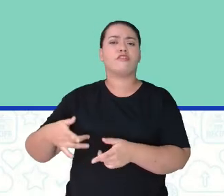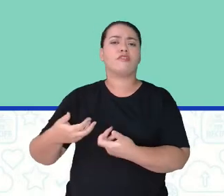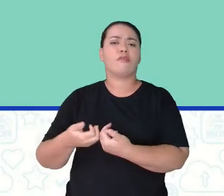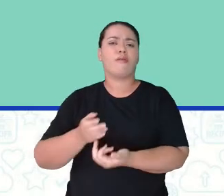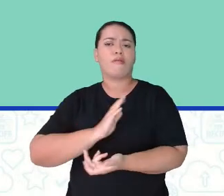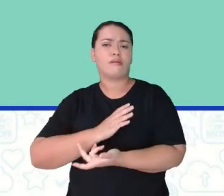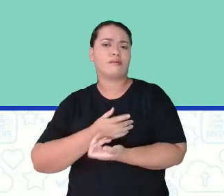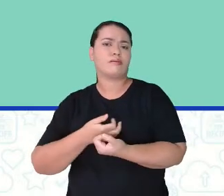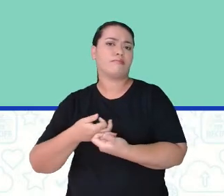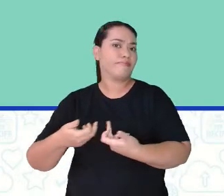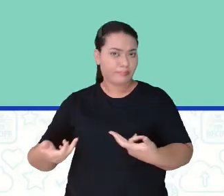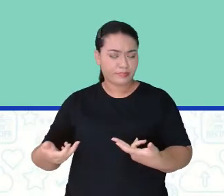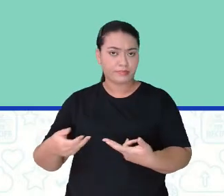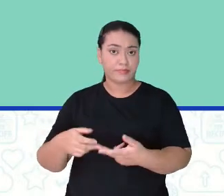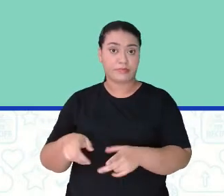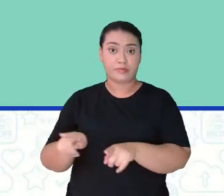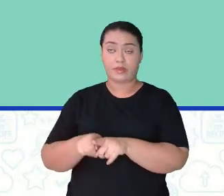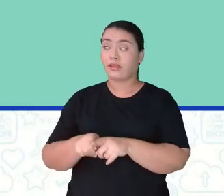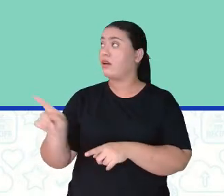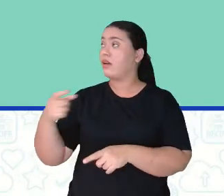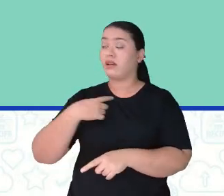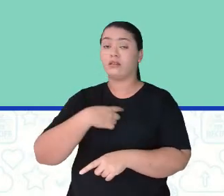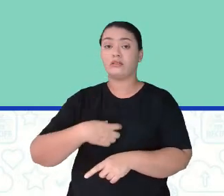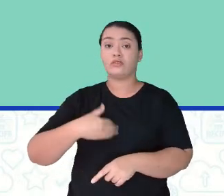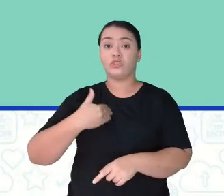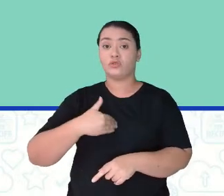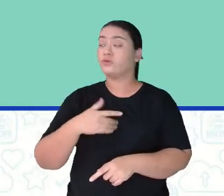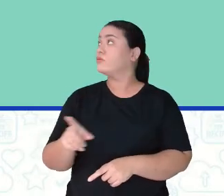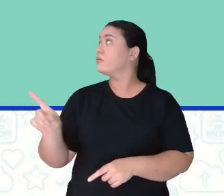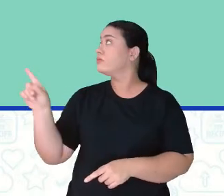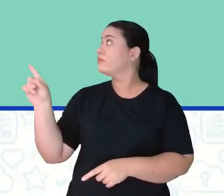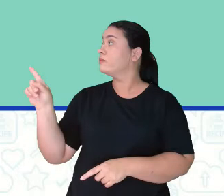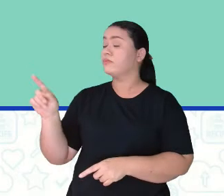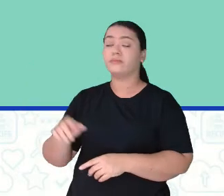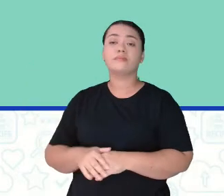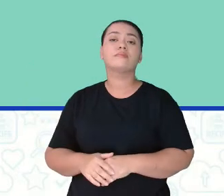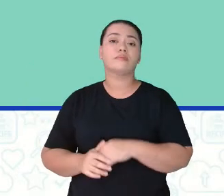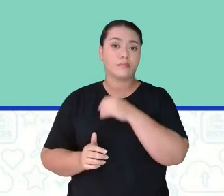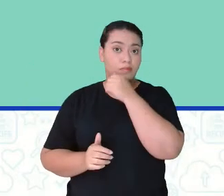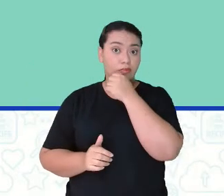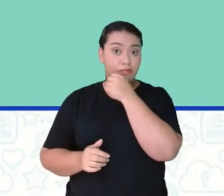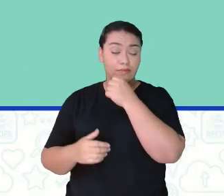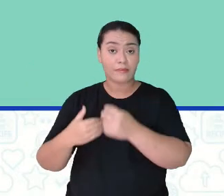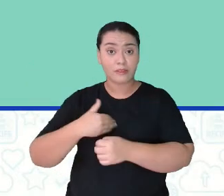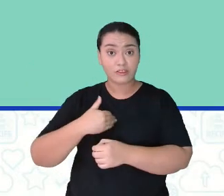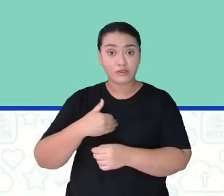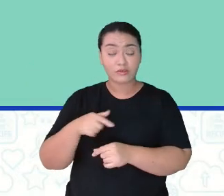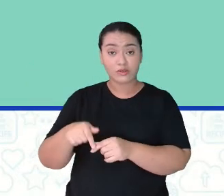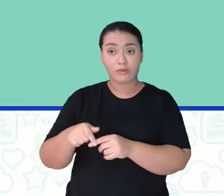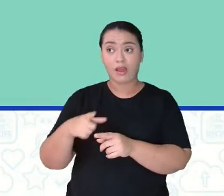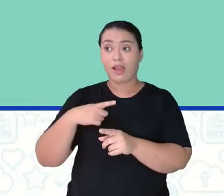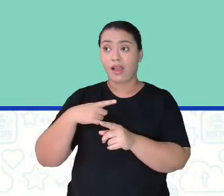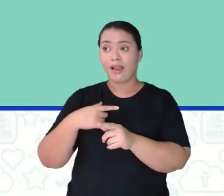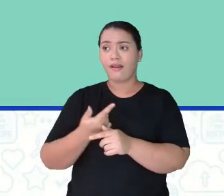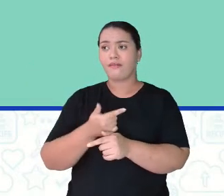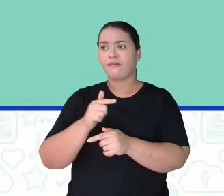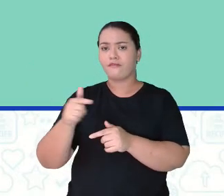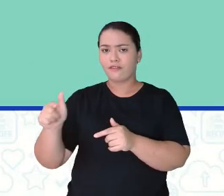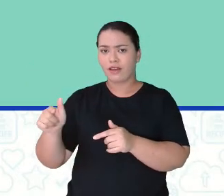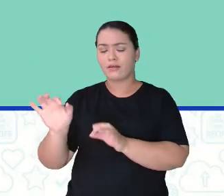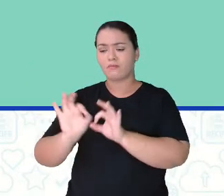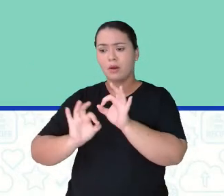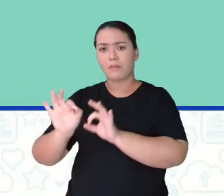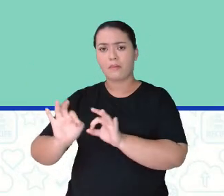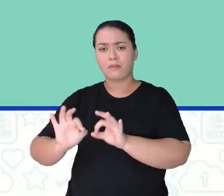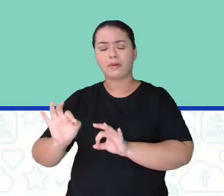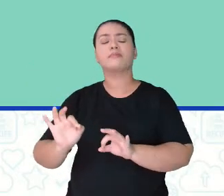organismo, representado aí pelo estômago, não é? Nessa imagem que vocês estão vendo. Do estômago, os vários órgãos